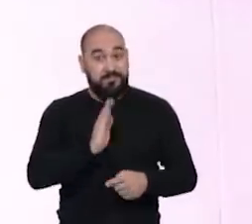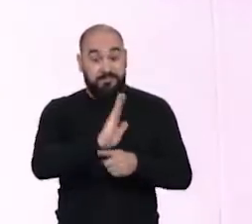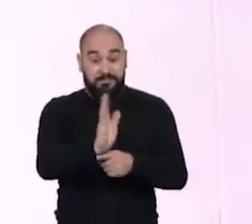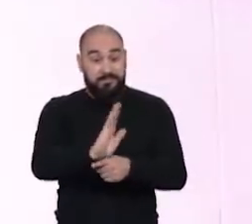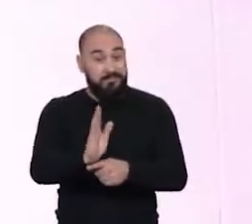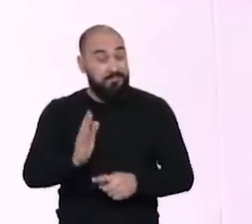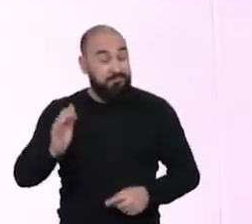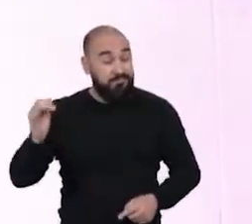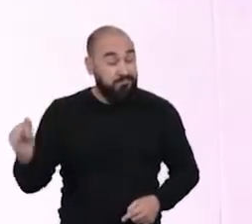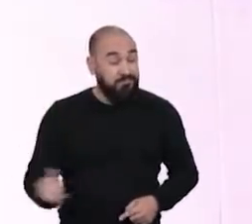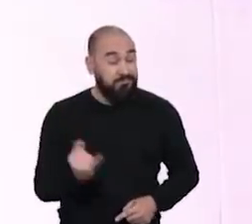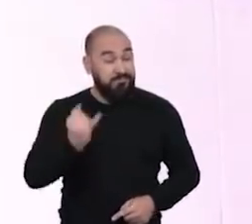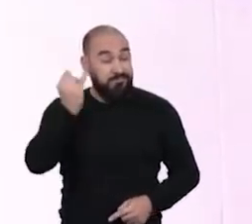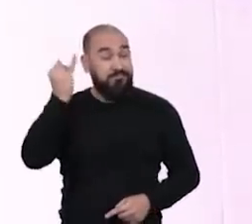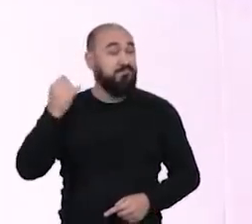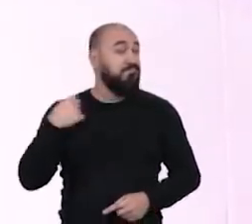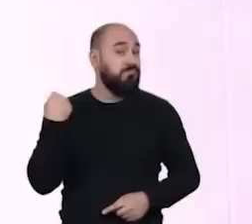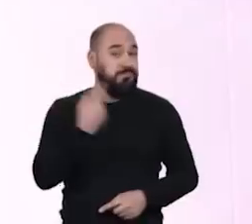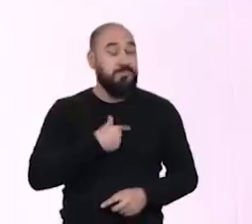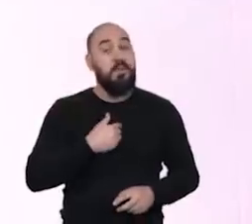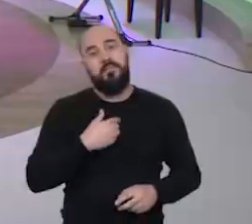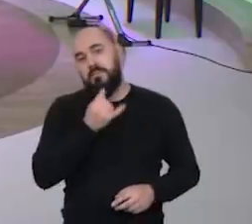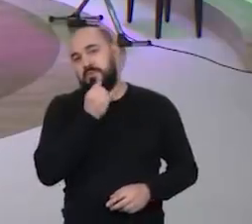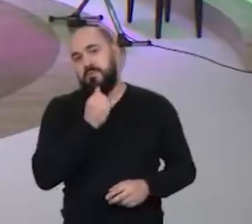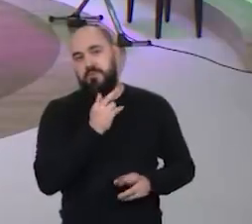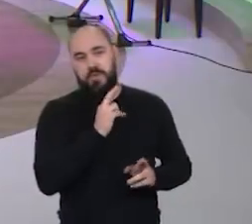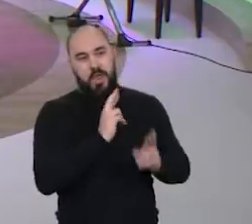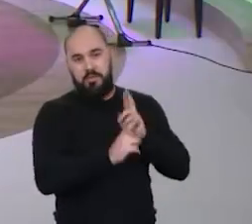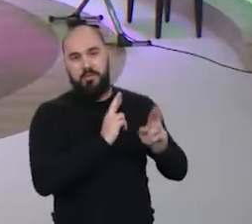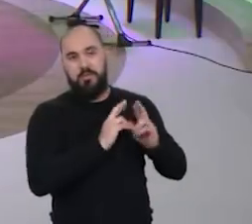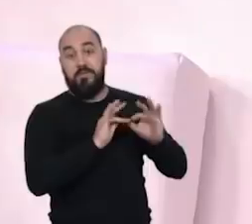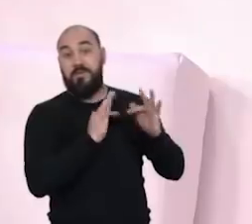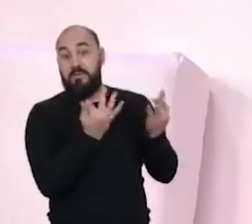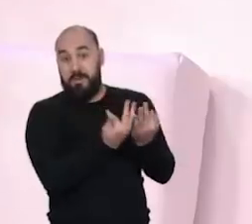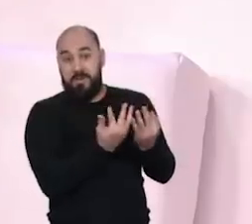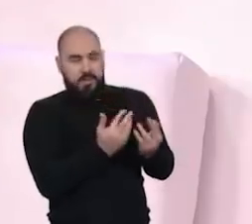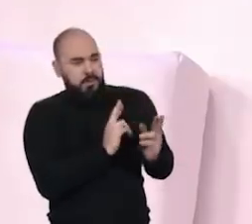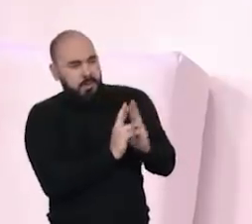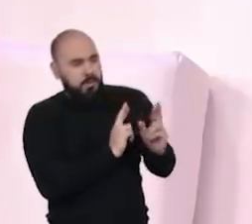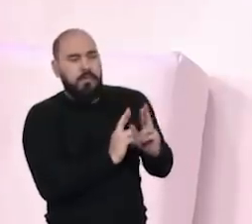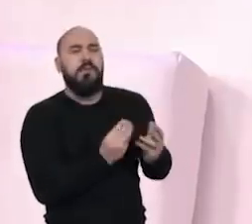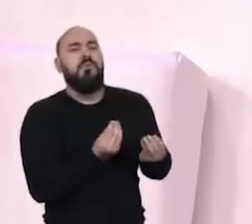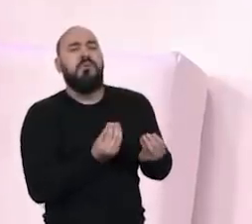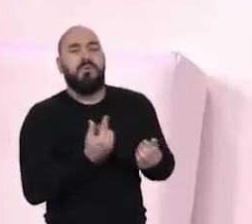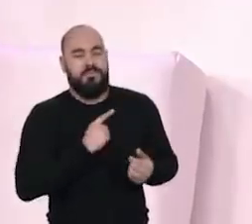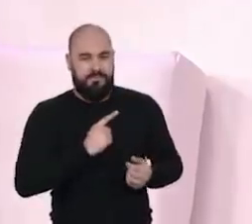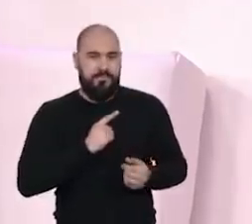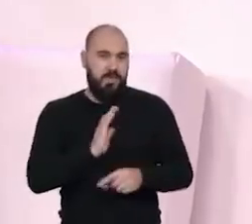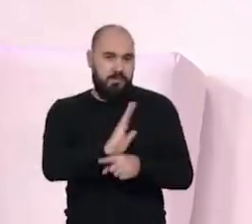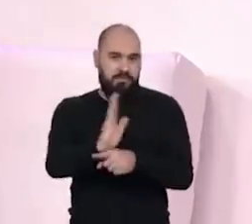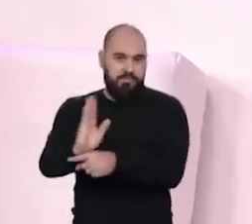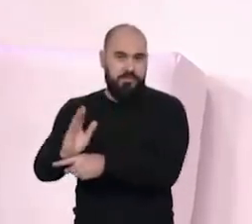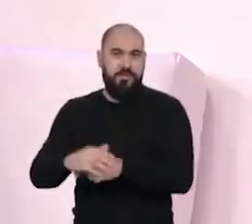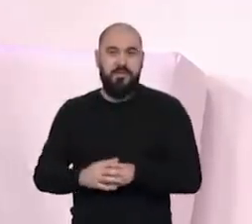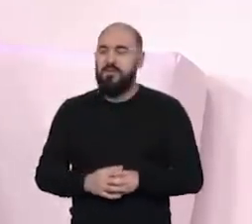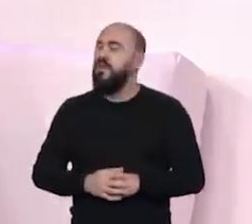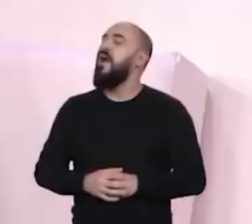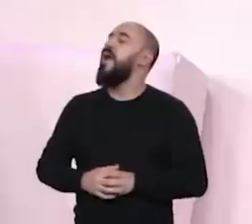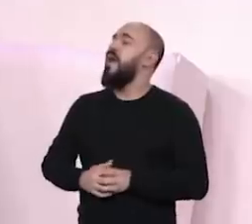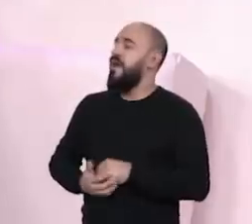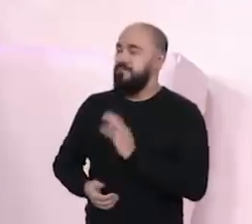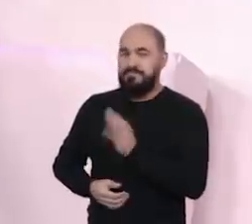essenciais para o dia a dia, para o relacionamento em família, por exemplo. Essenciais, e nós fizemos de uma forma tão didática, que, por exemplo, tem